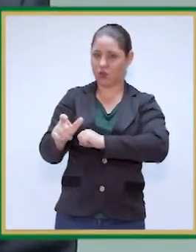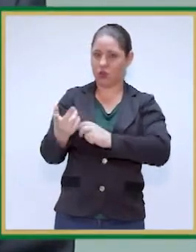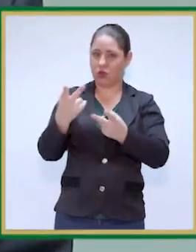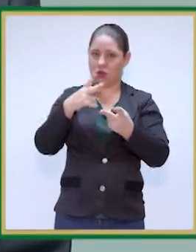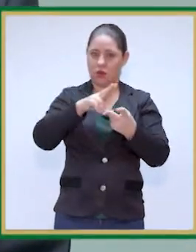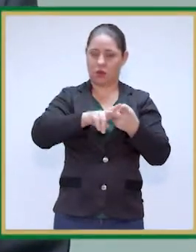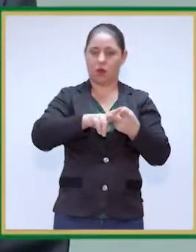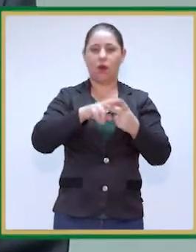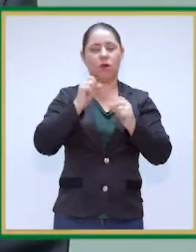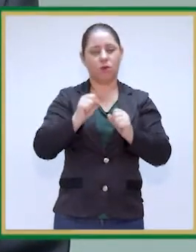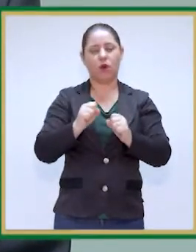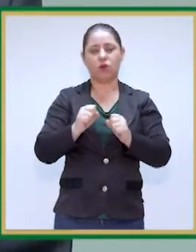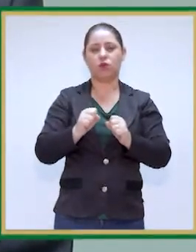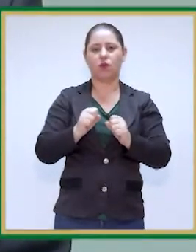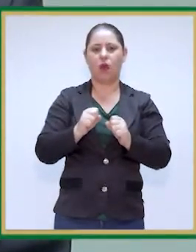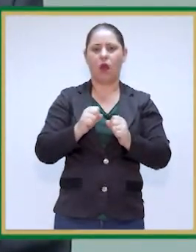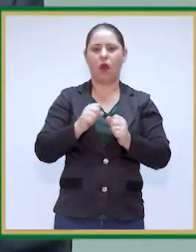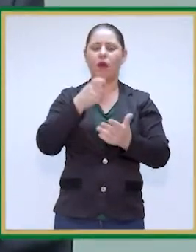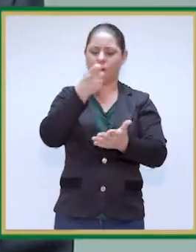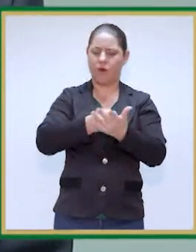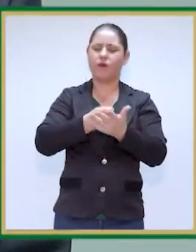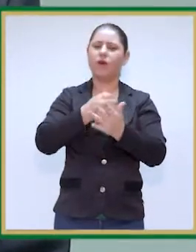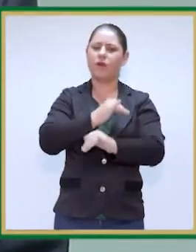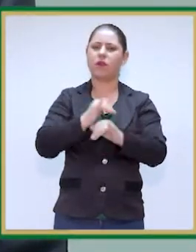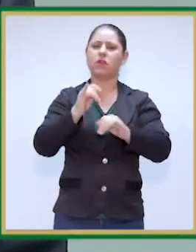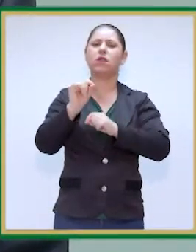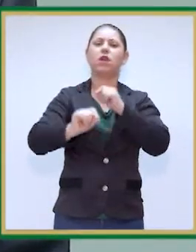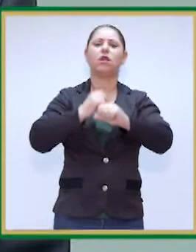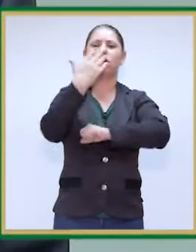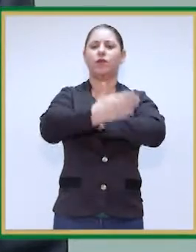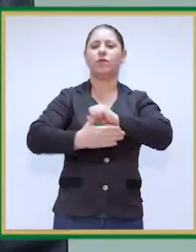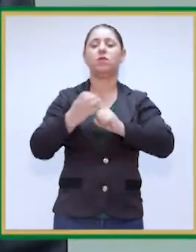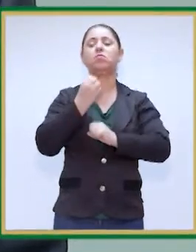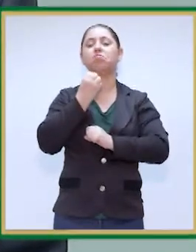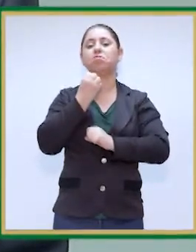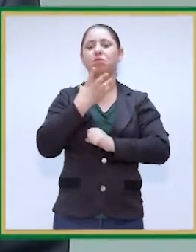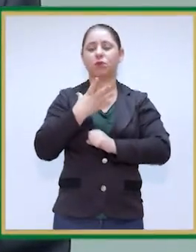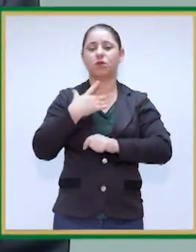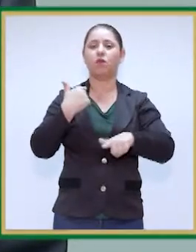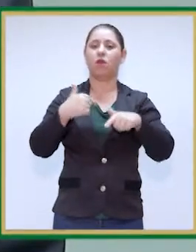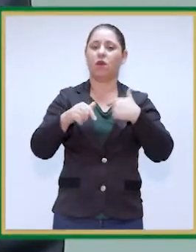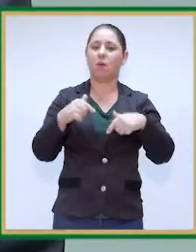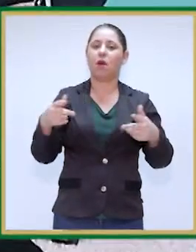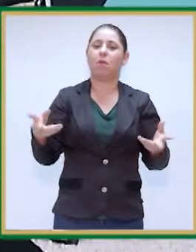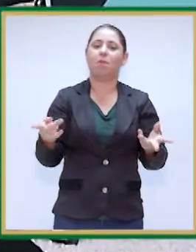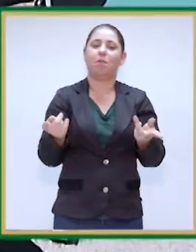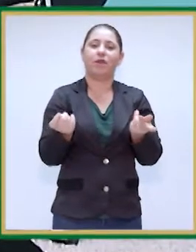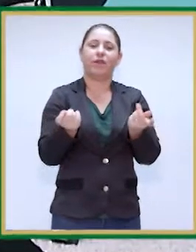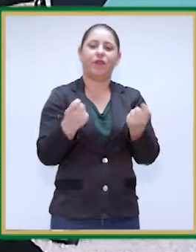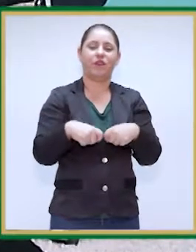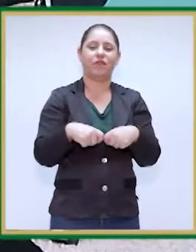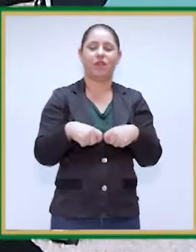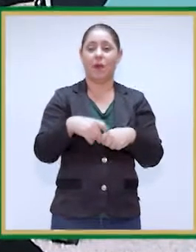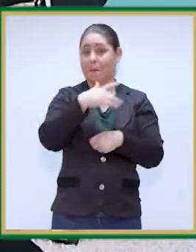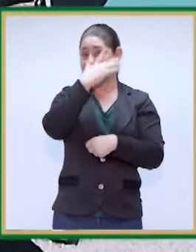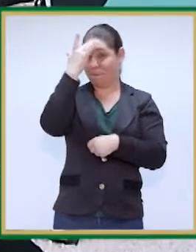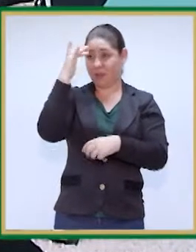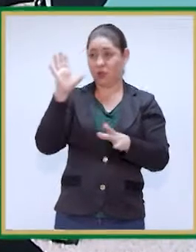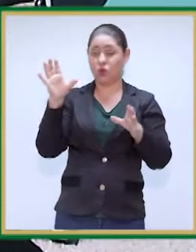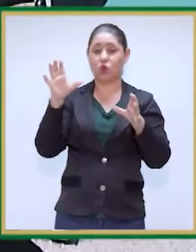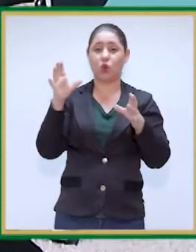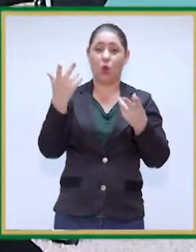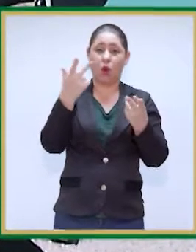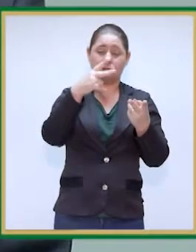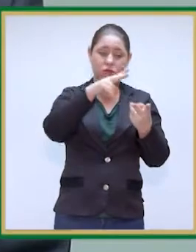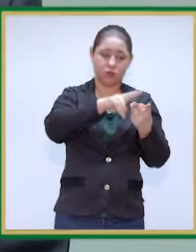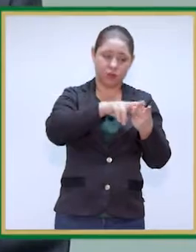que cumprem pena, eu posso afirmar, que a Defensoria está muito bem, ou melhor, a Defensoria não, as pessoas